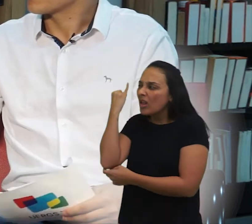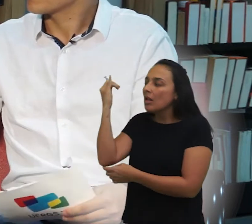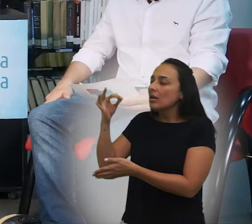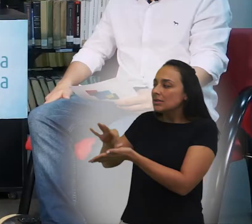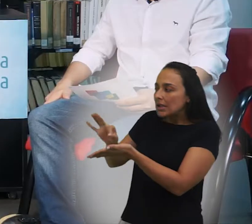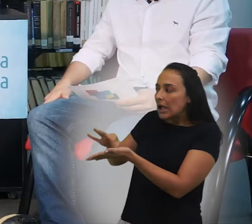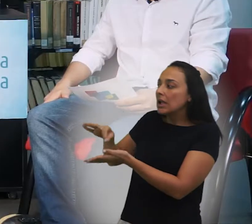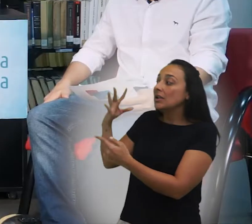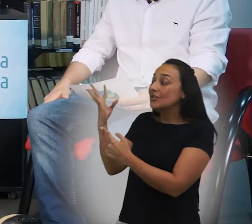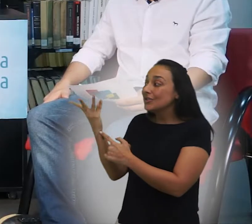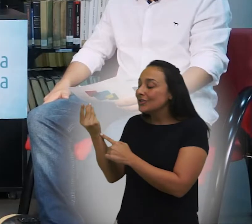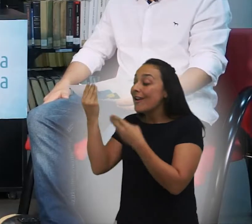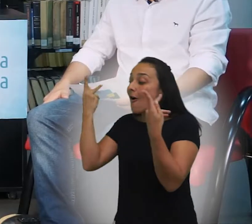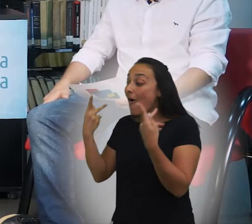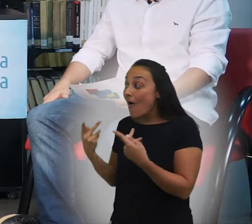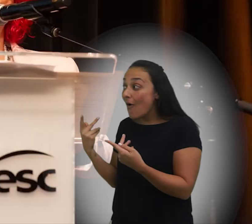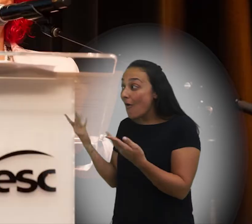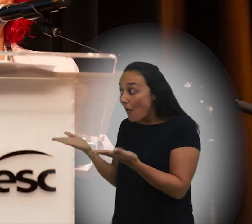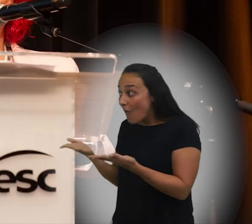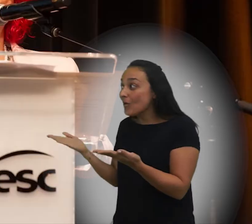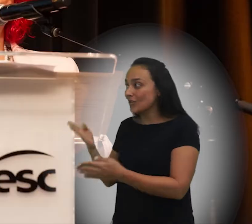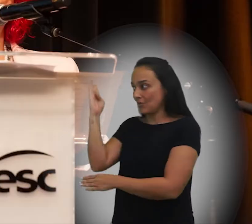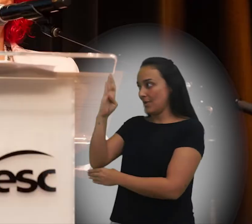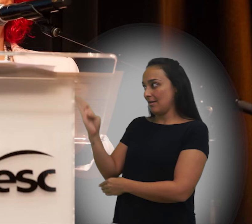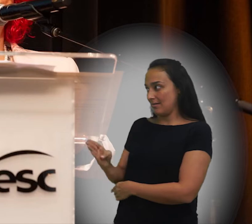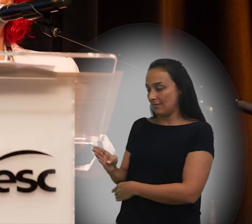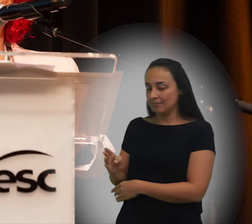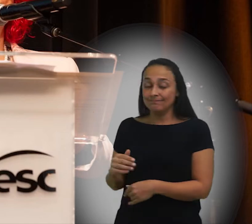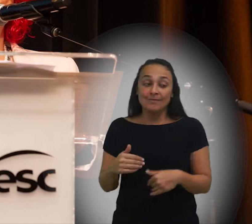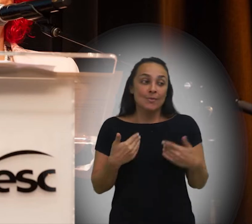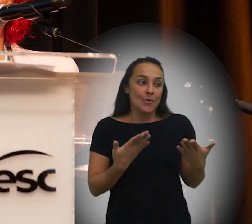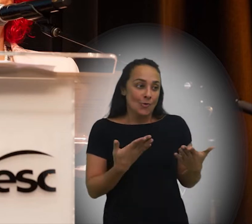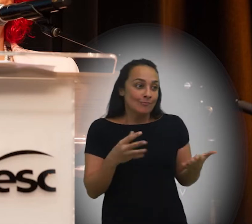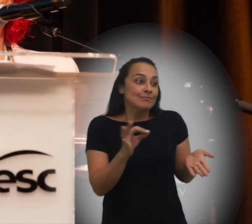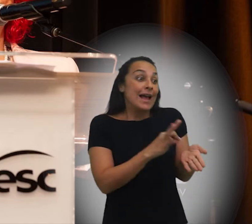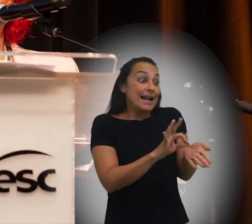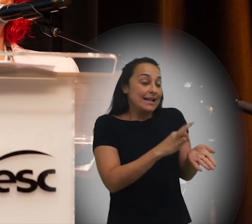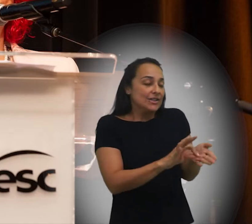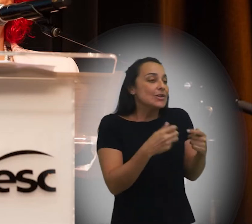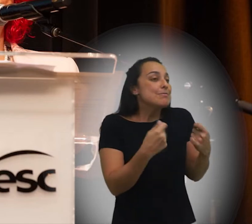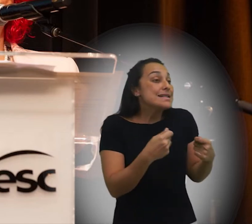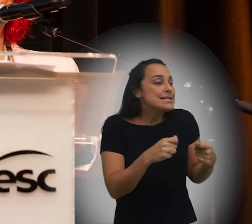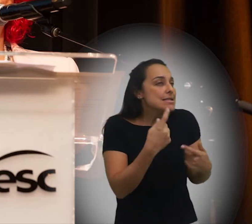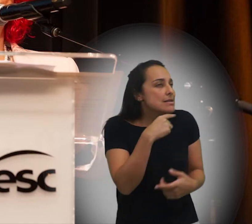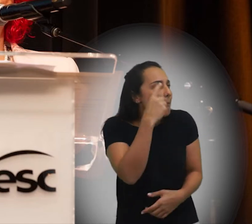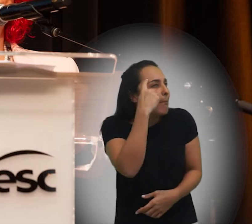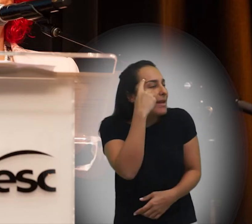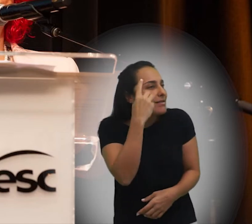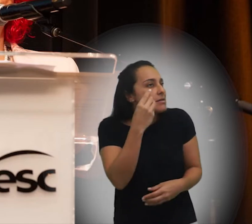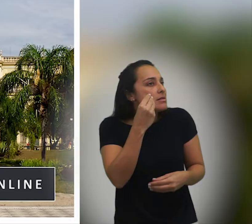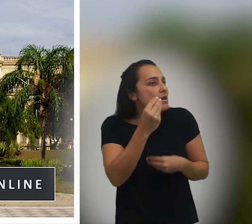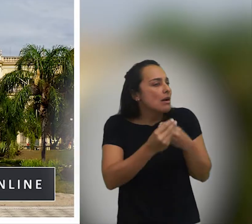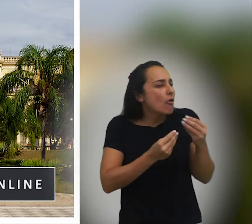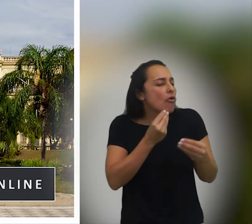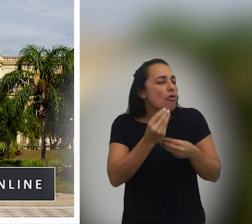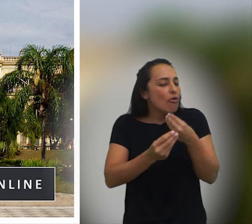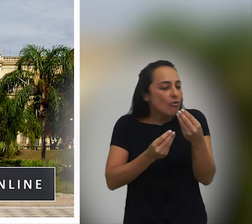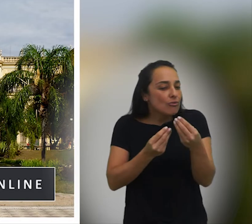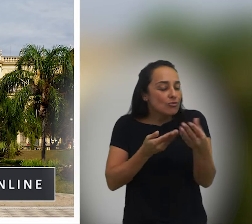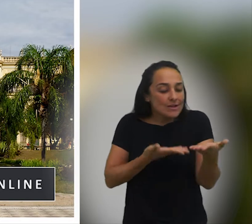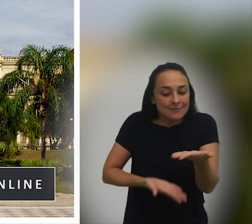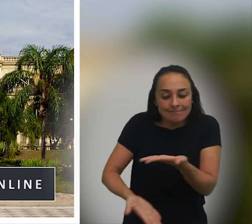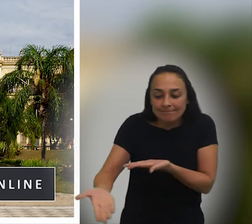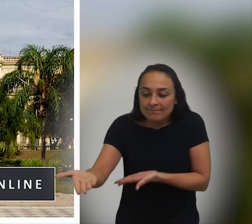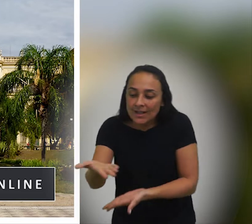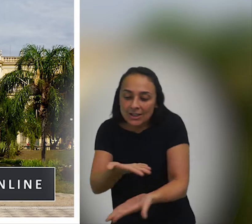hoje no país? Bom, a crítica de arte, ela deve ser pensada como uma interface social. É uma interface entre o